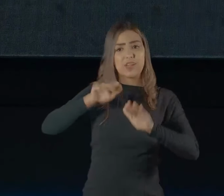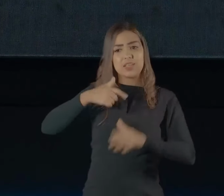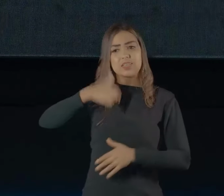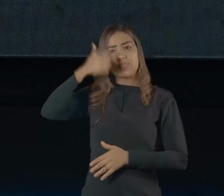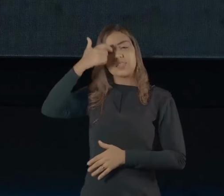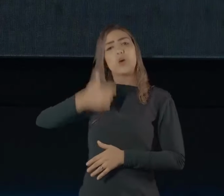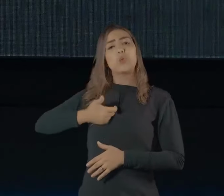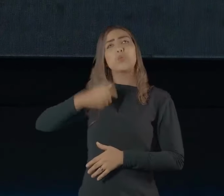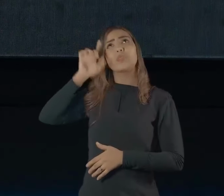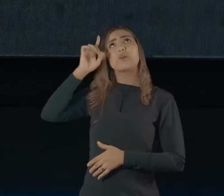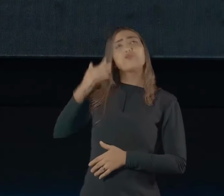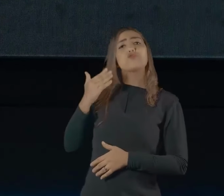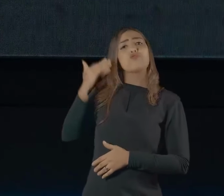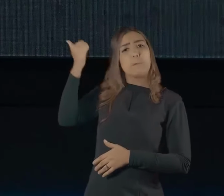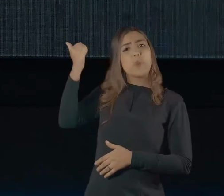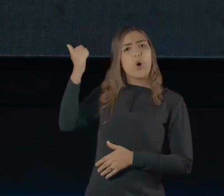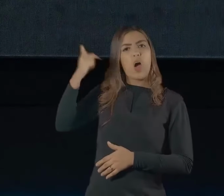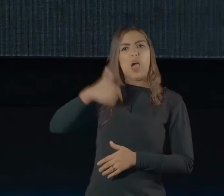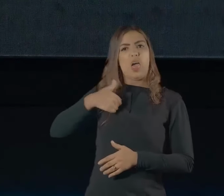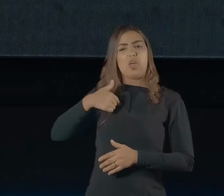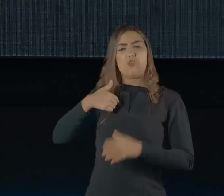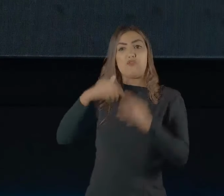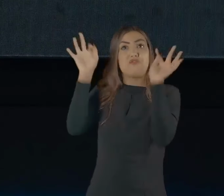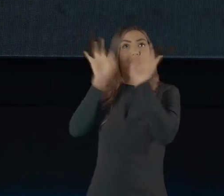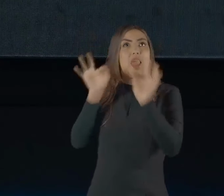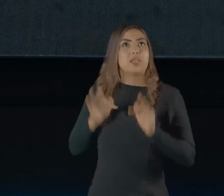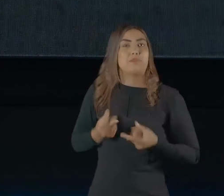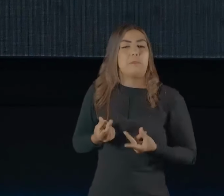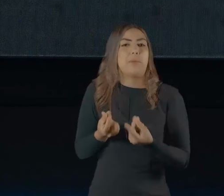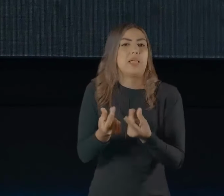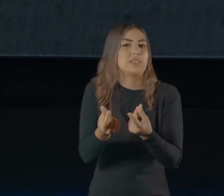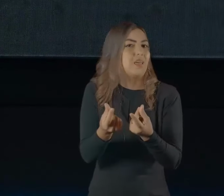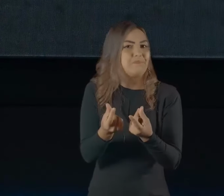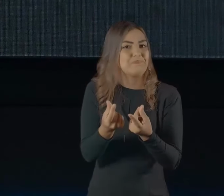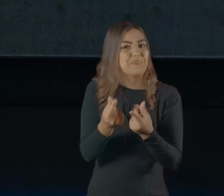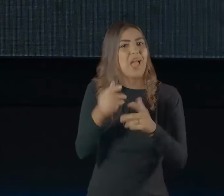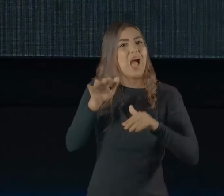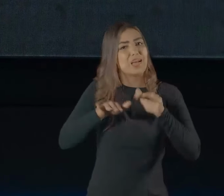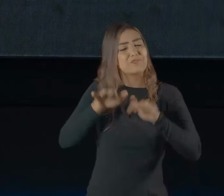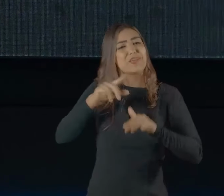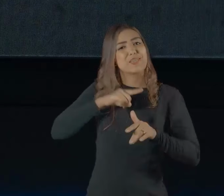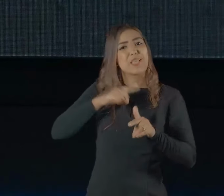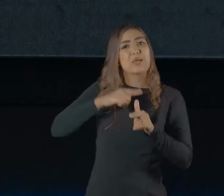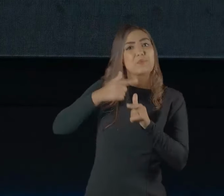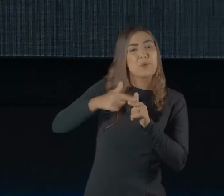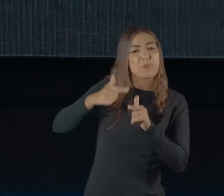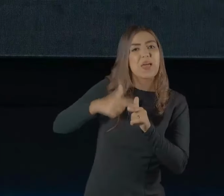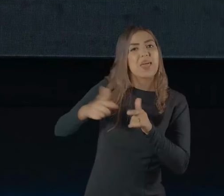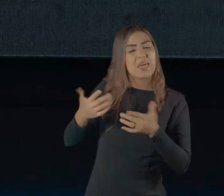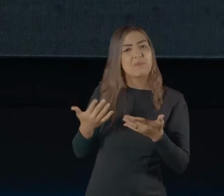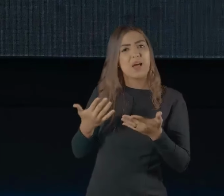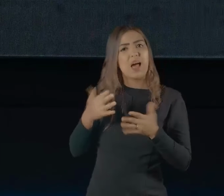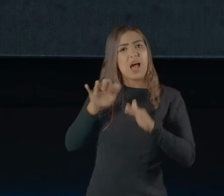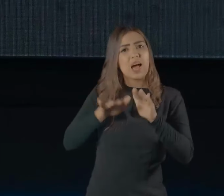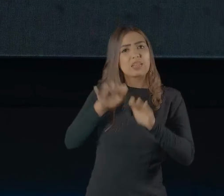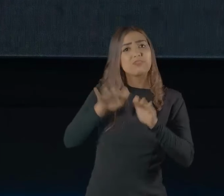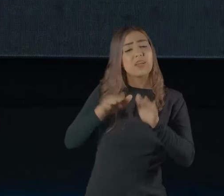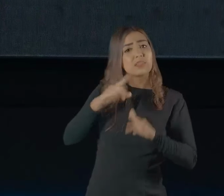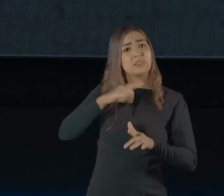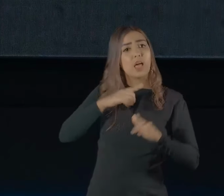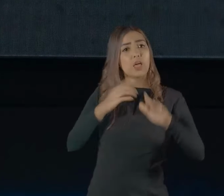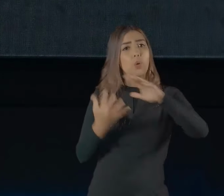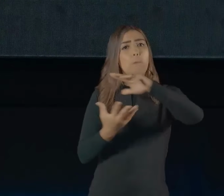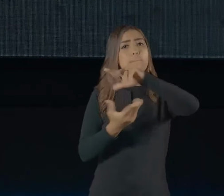ele sofre, ele passa por dificuldades. Existem pessoas agora que por causa do nome de Jesus estão morrendo do outro lado do